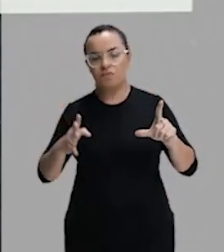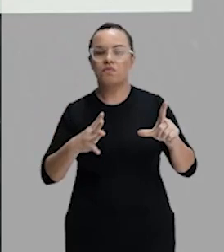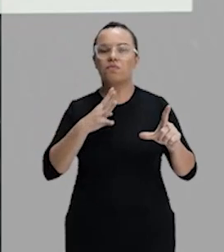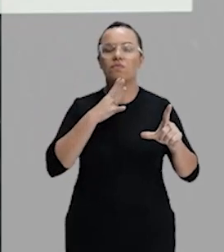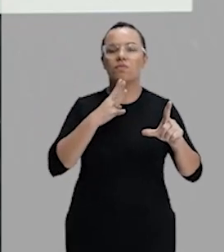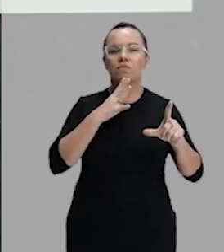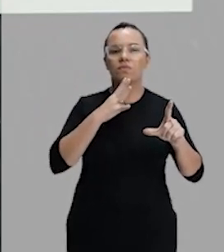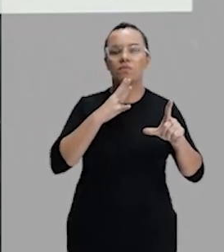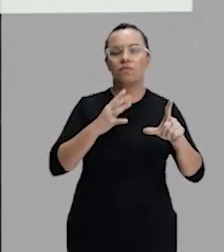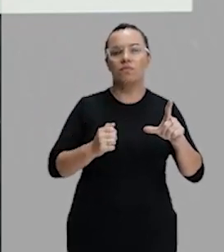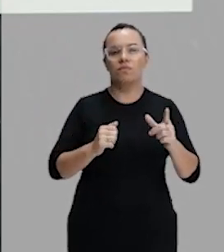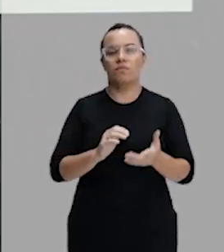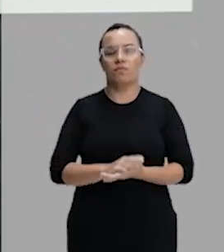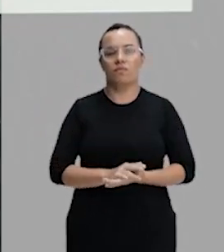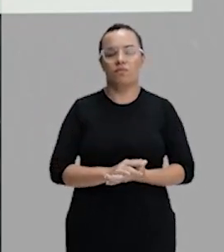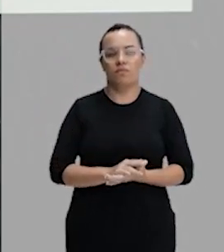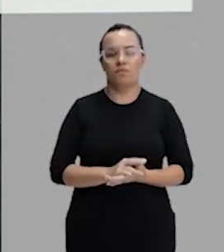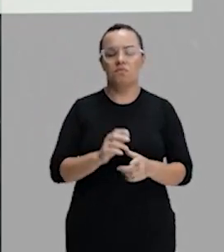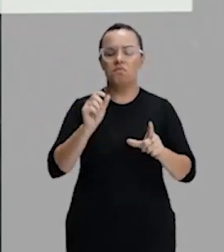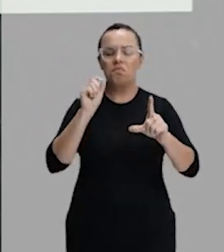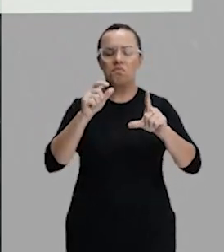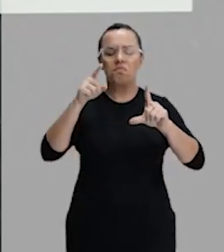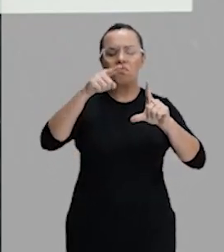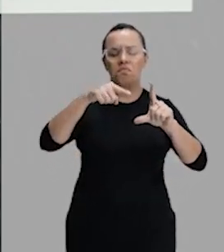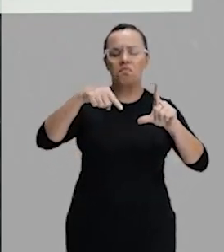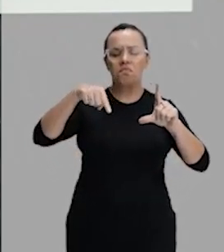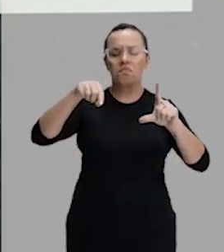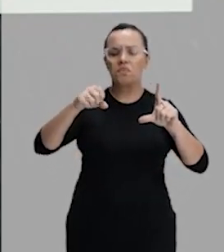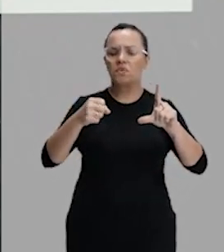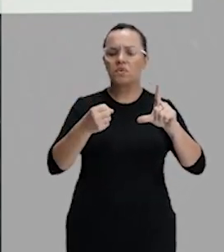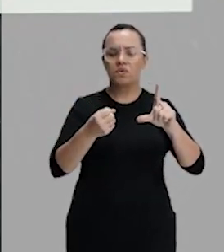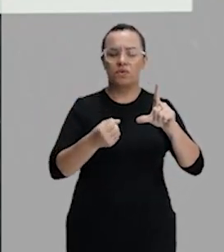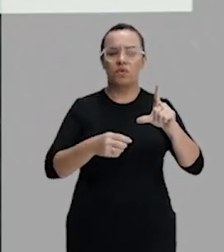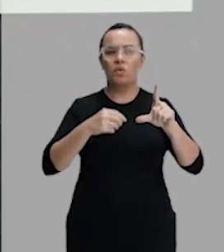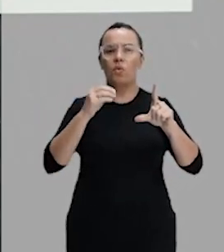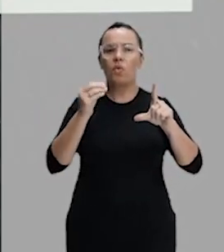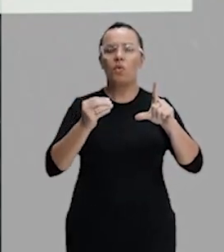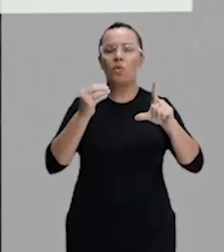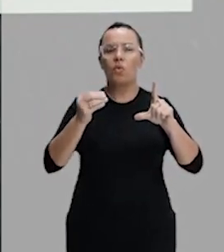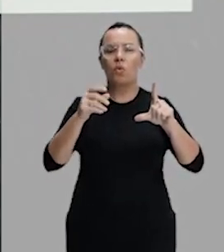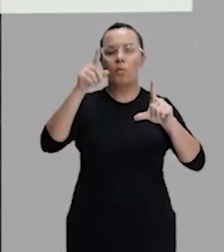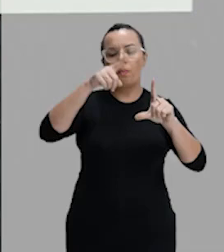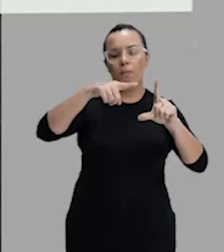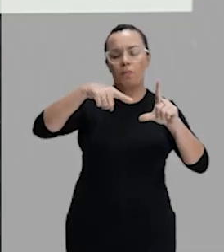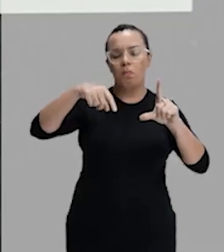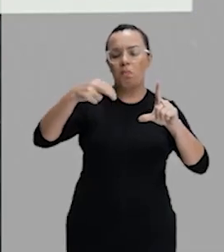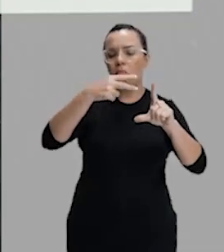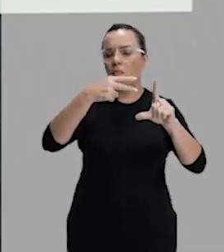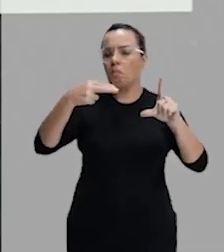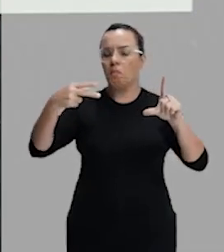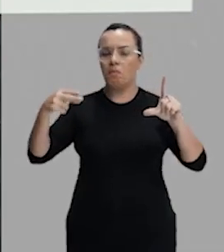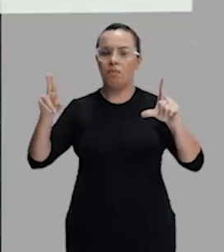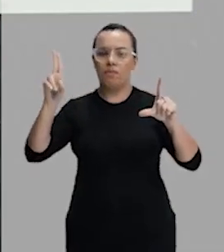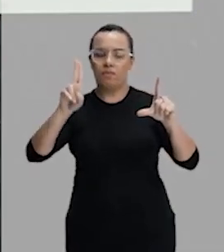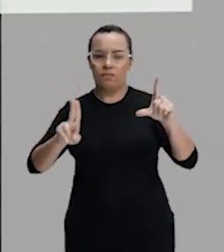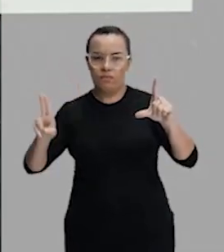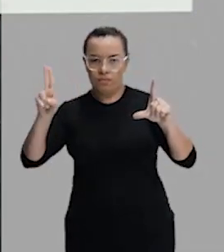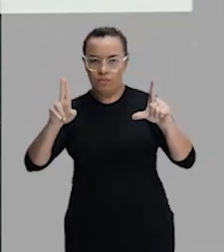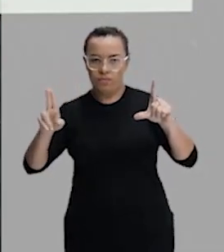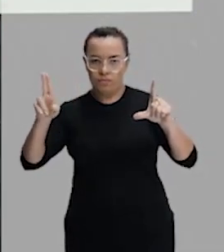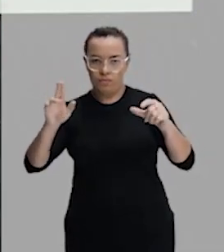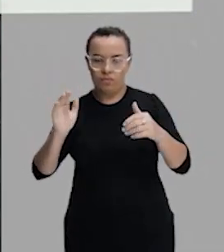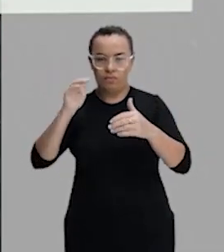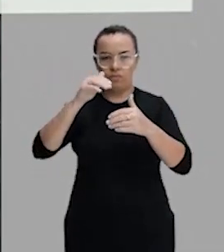conhecer o que é a parábola, como é que ela é formada, né? Quais são os seus elementos, quais os elementos que